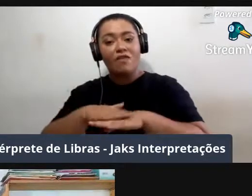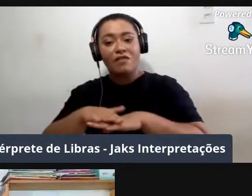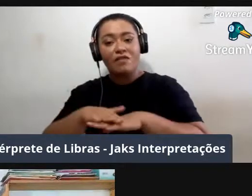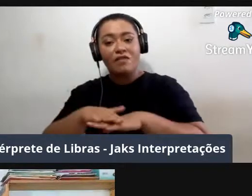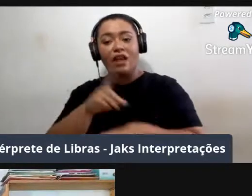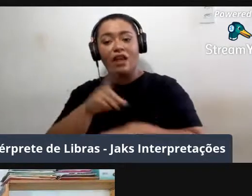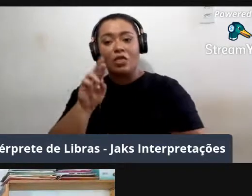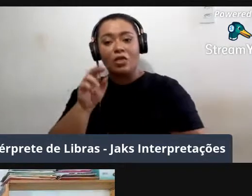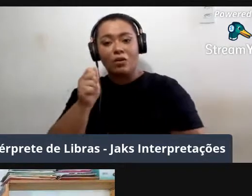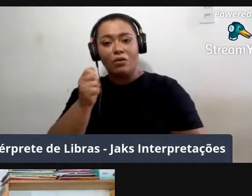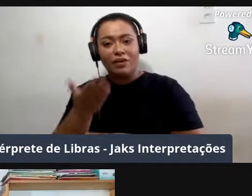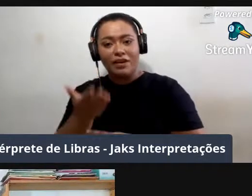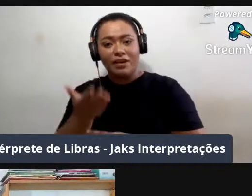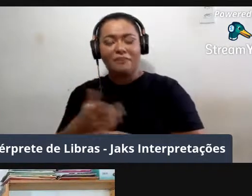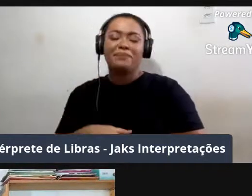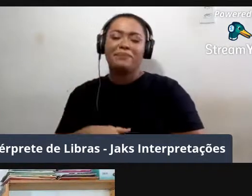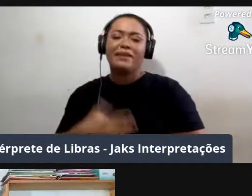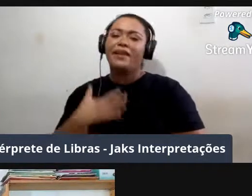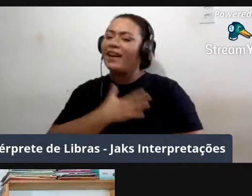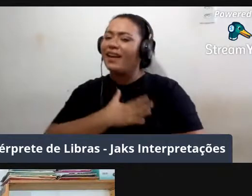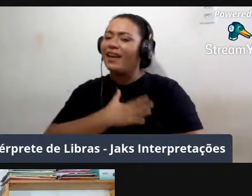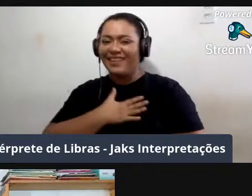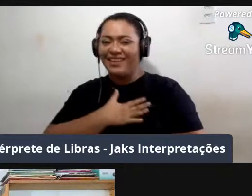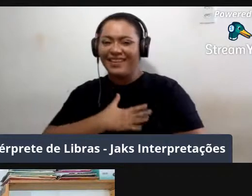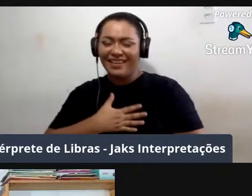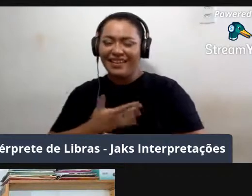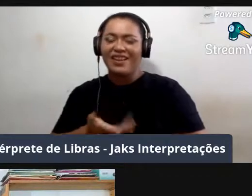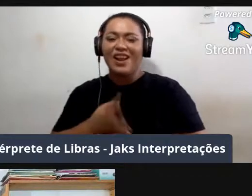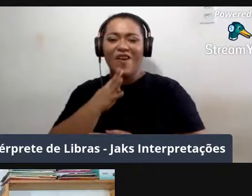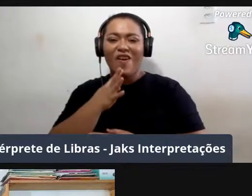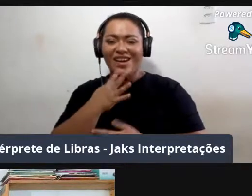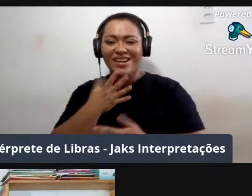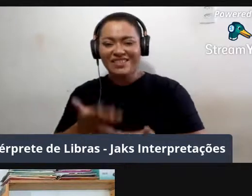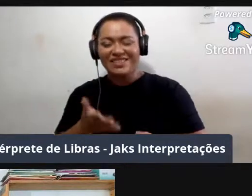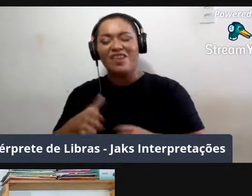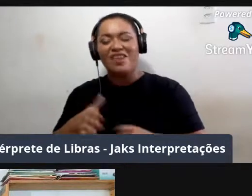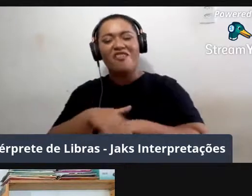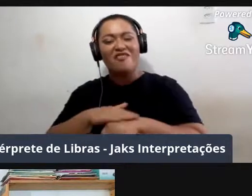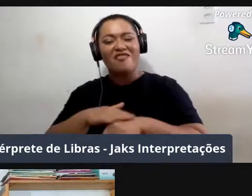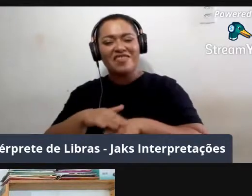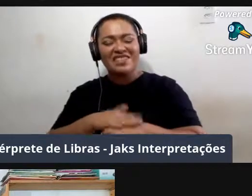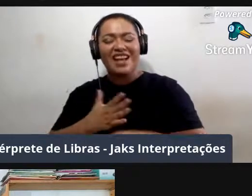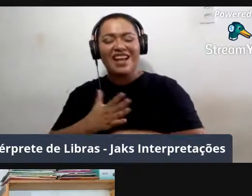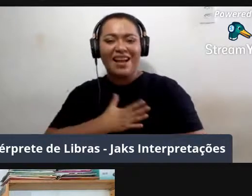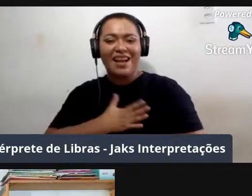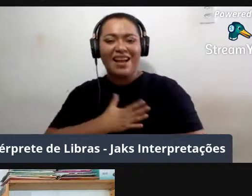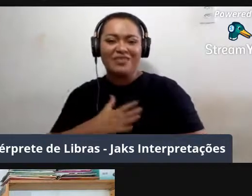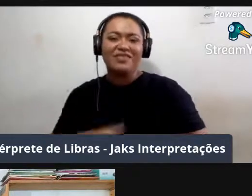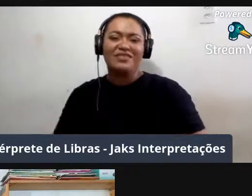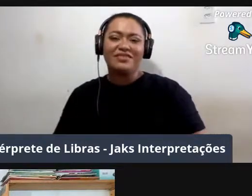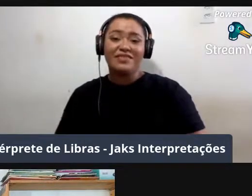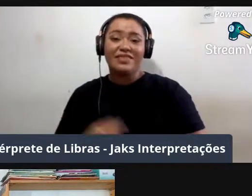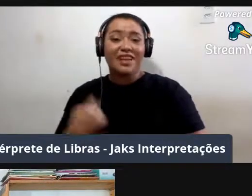todo mundo que a conhece não cansa de conversar com ela, e a gente não é diferente.